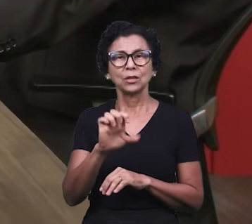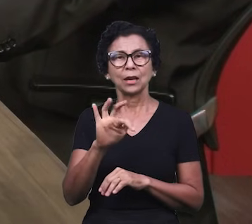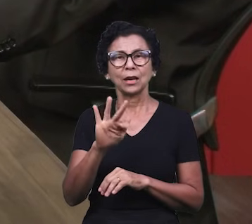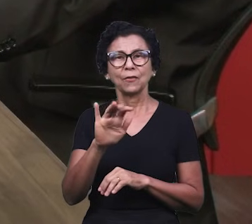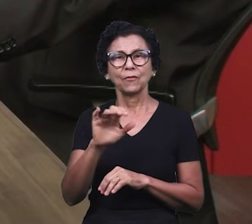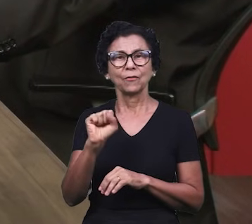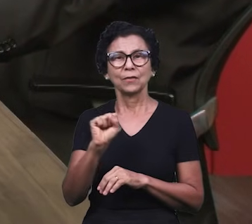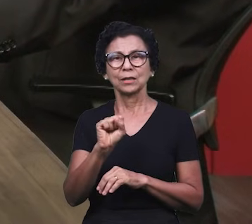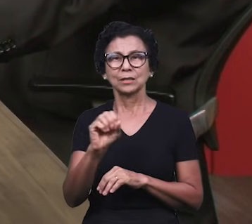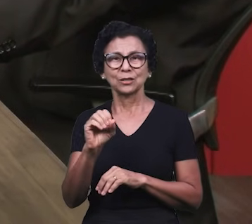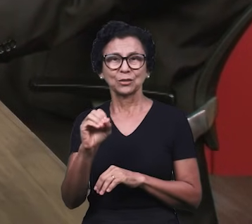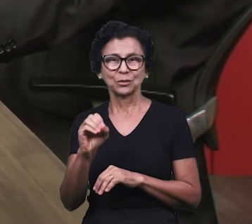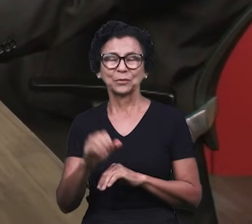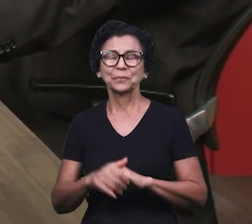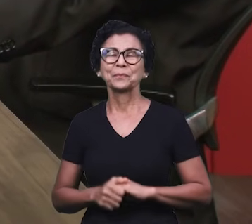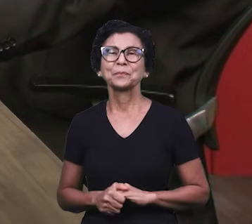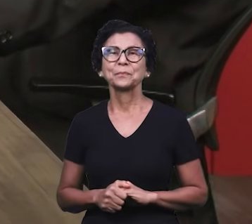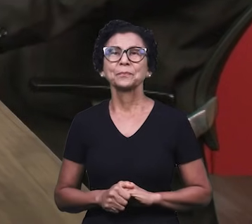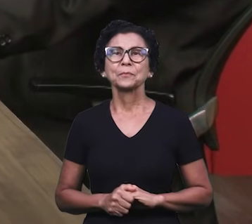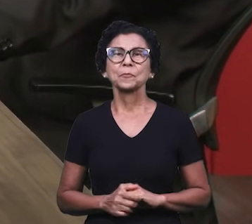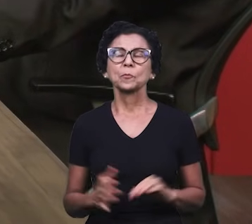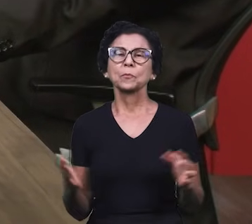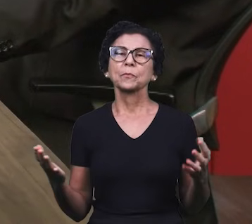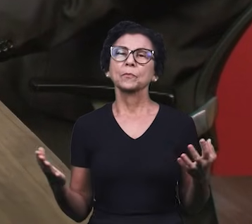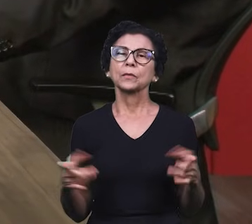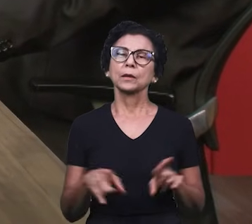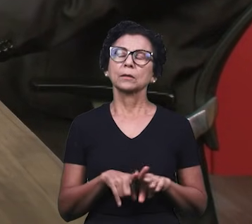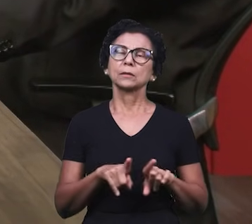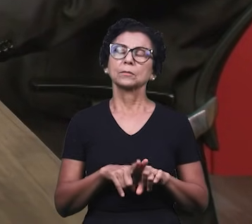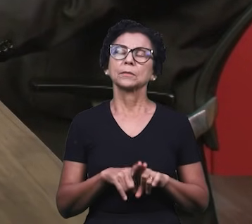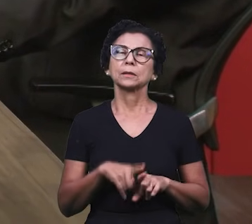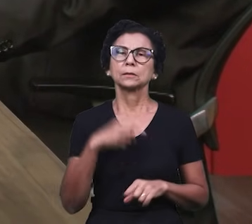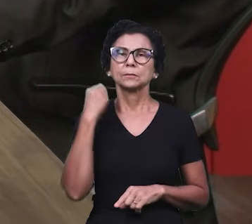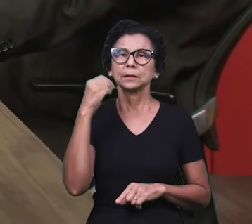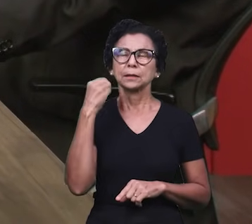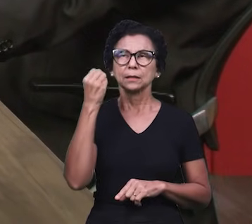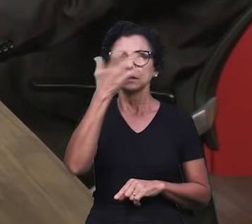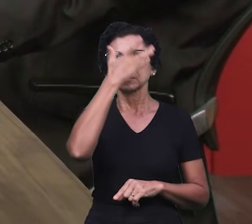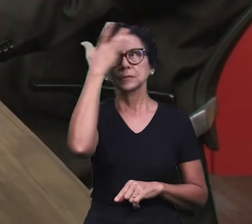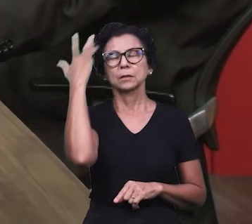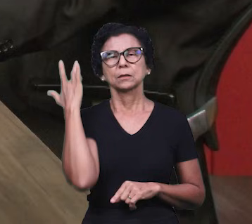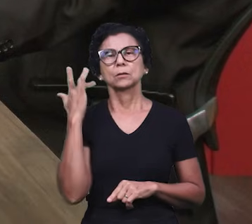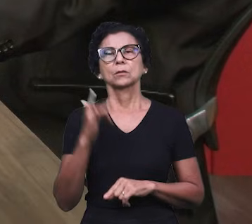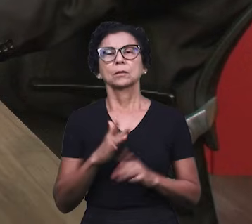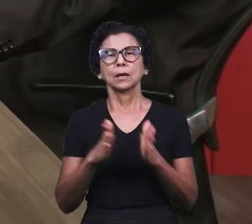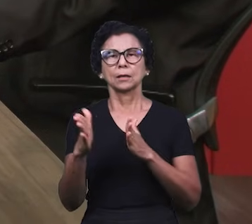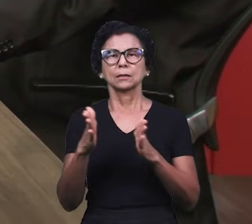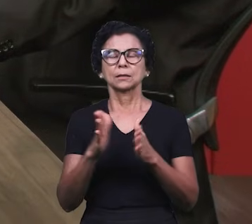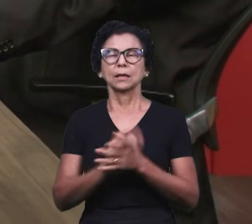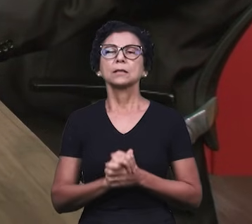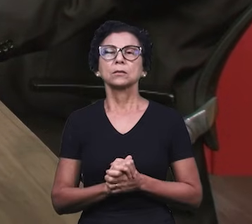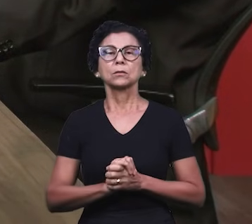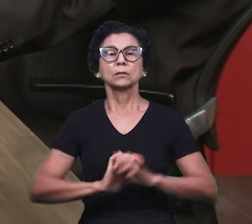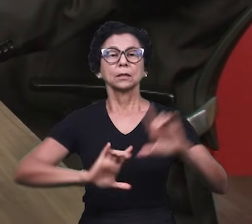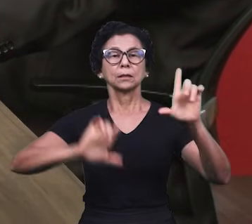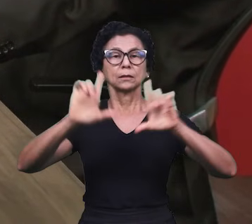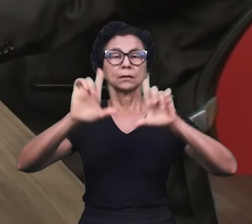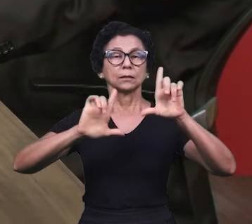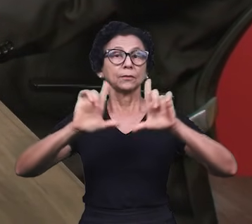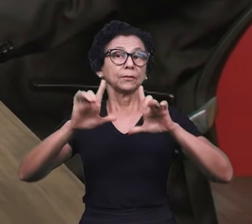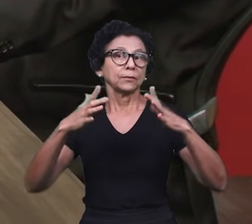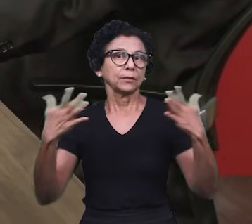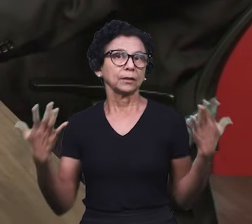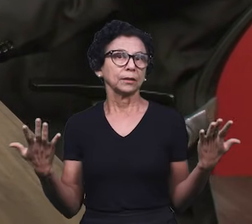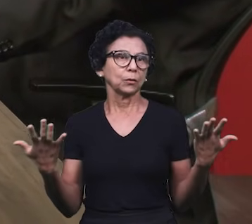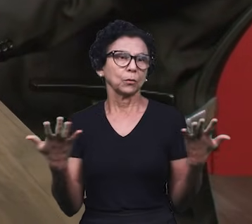gente recebe os relatos, né, de pessoas que começam a acessar a TV, a amplitude, assim, dos assuntos, né?